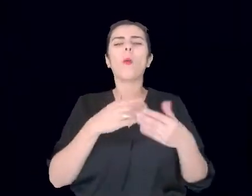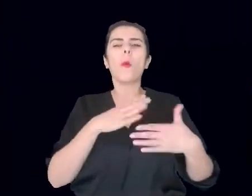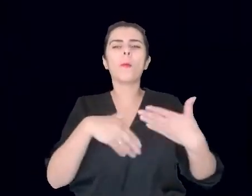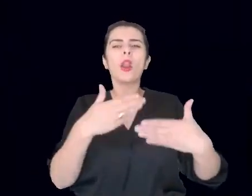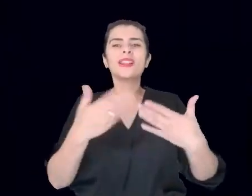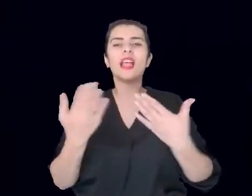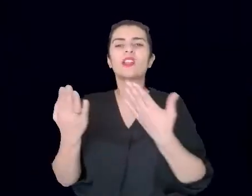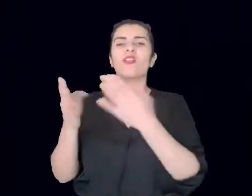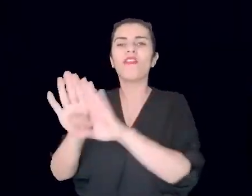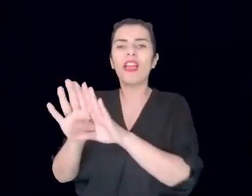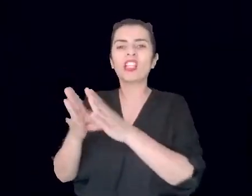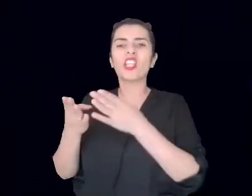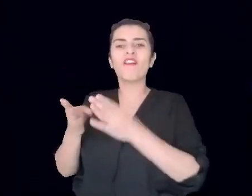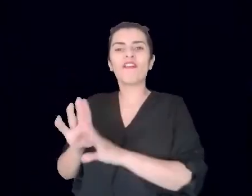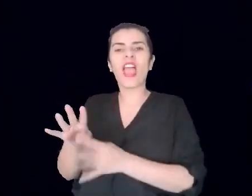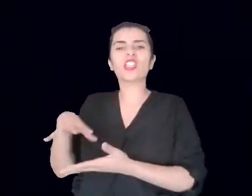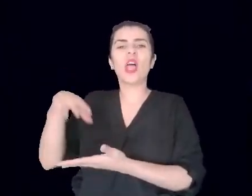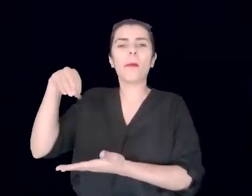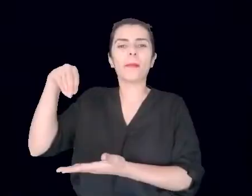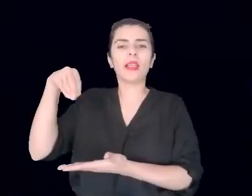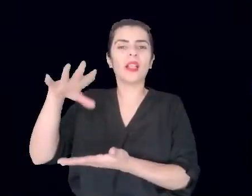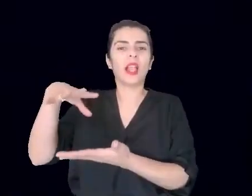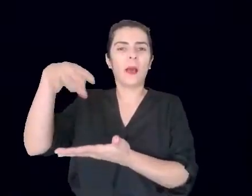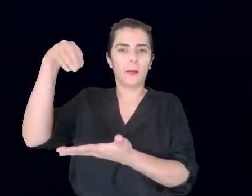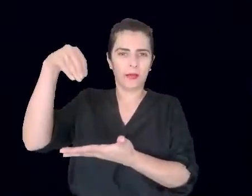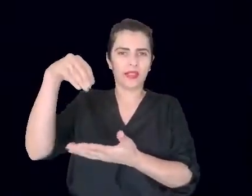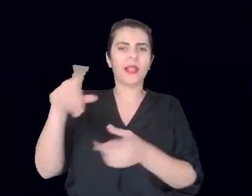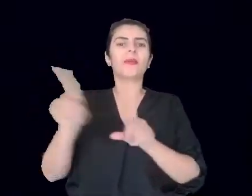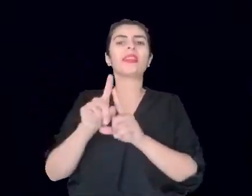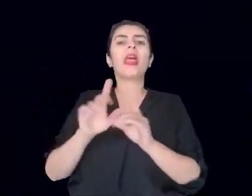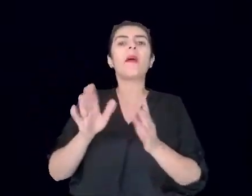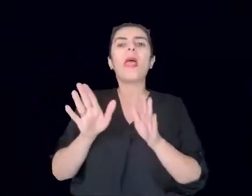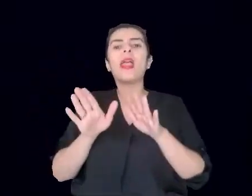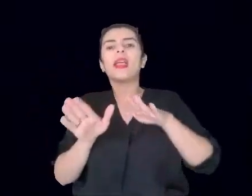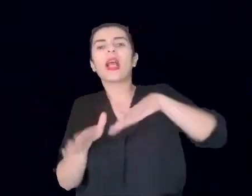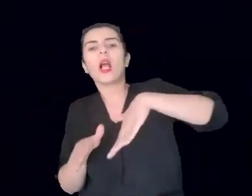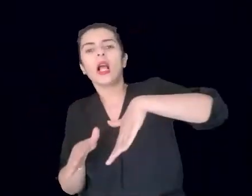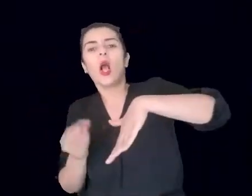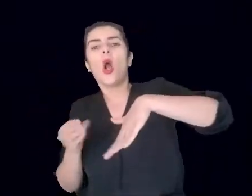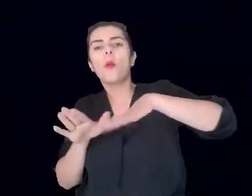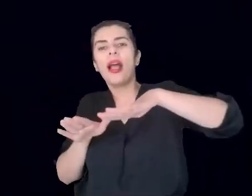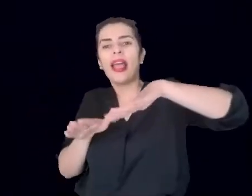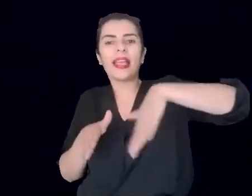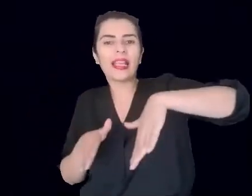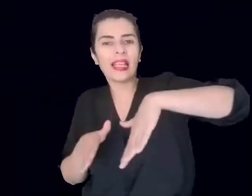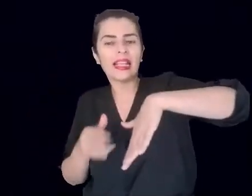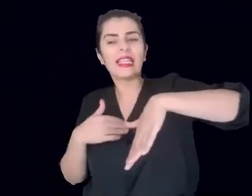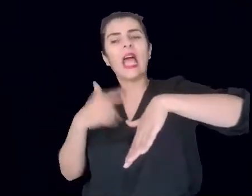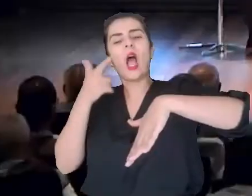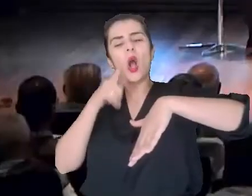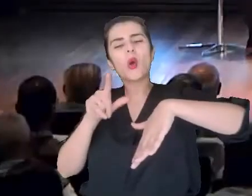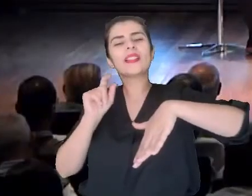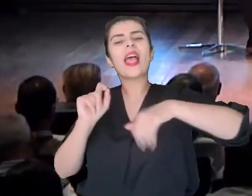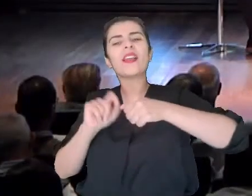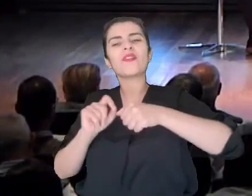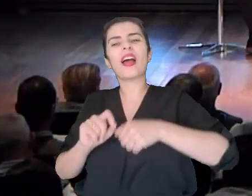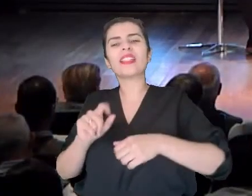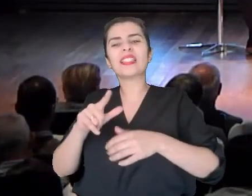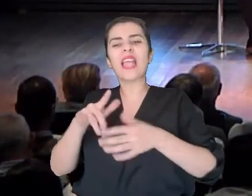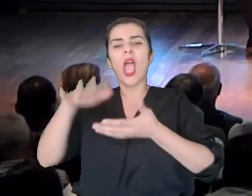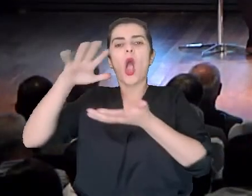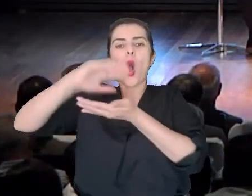das pilhas e a inclinação dos taludes de forma a permitir a compactação do solo de cobertura.